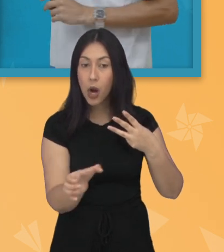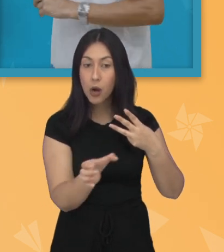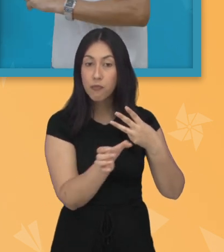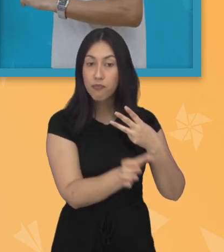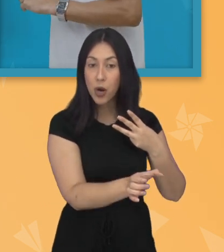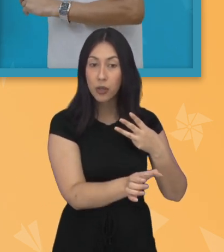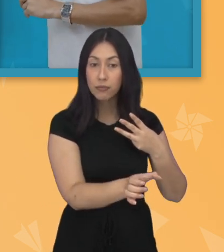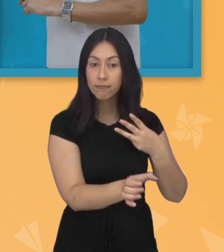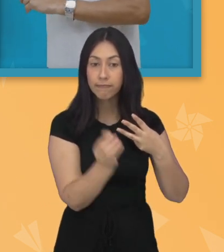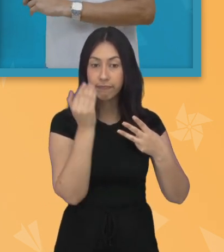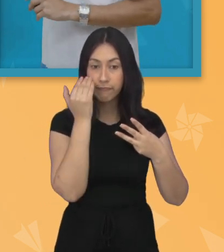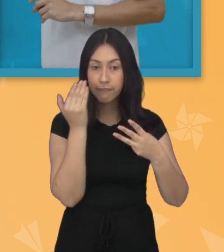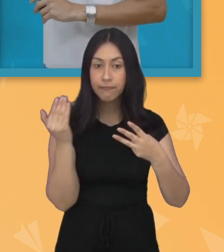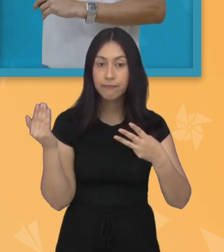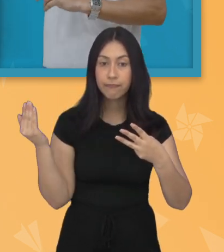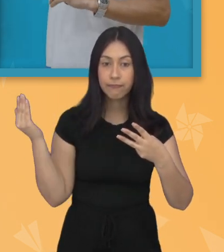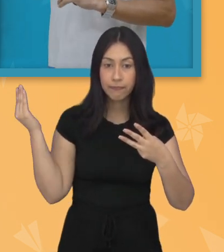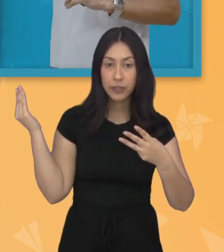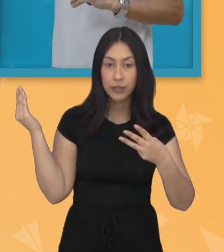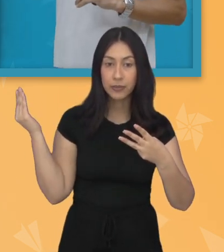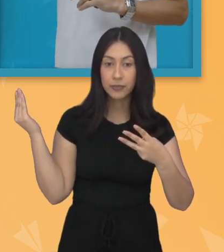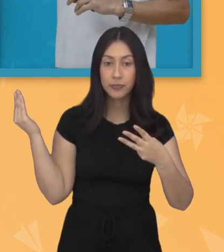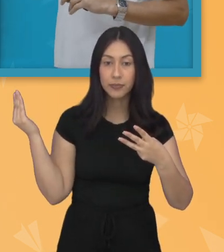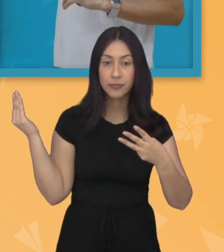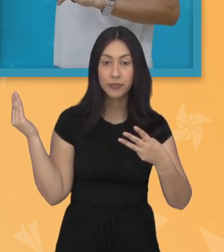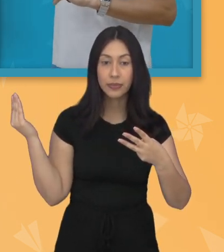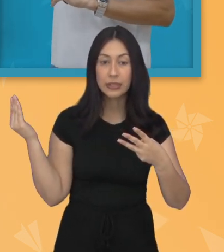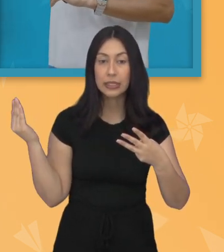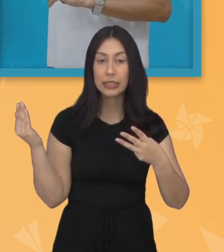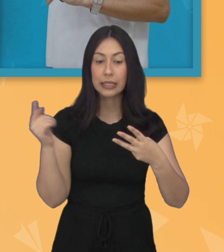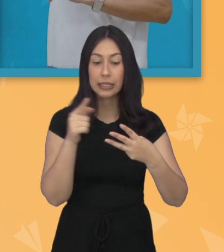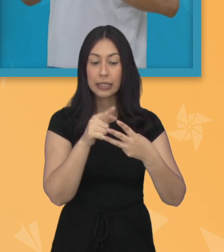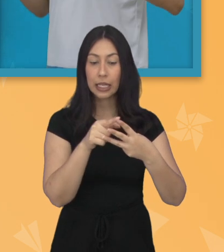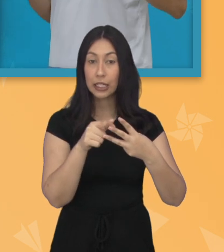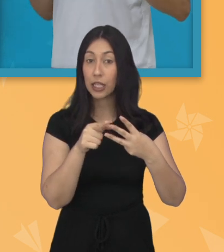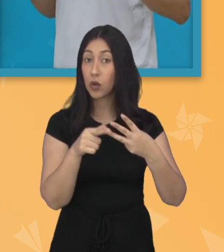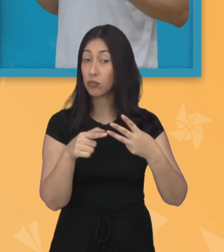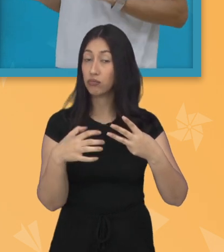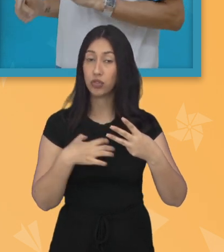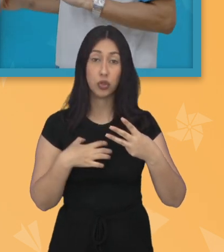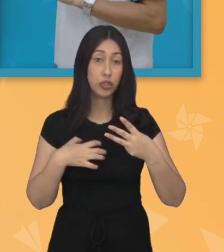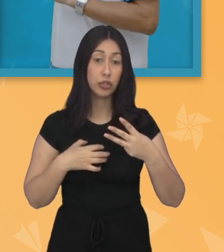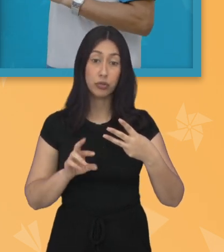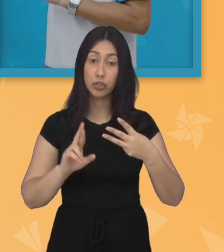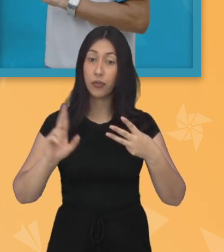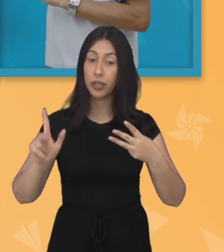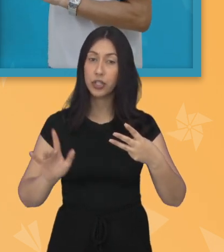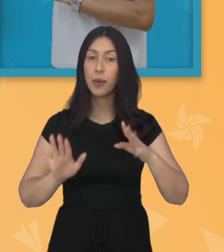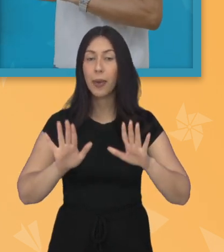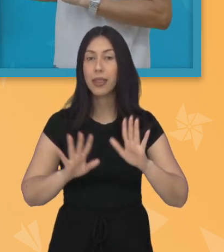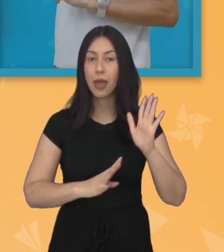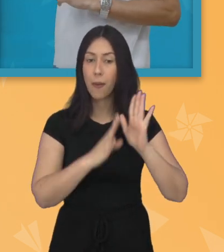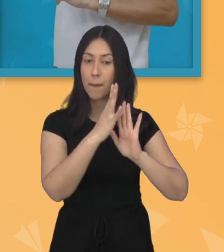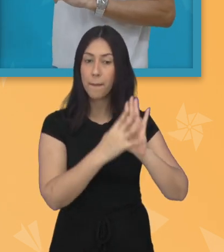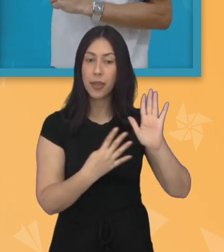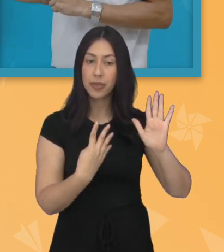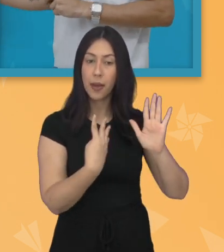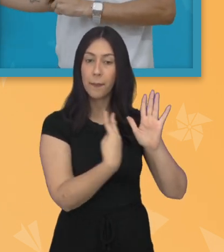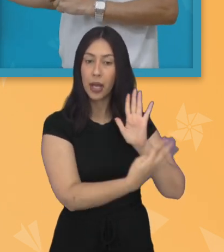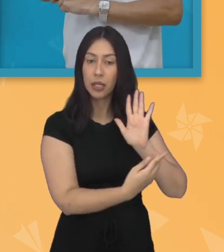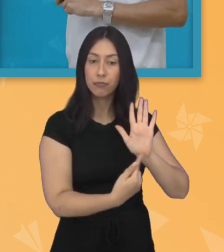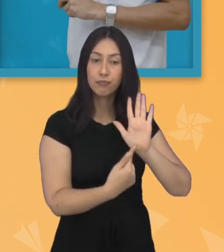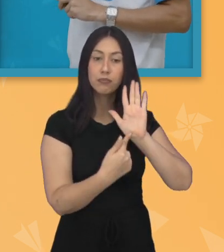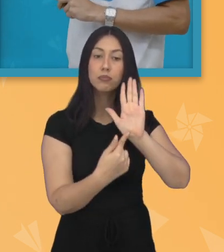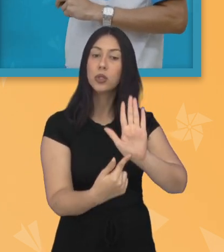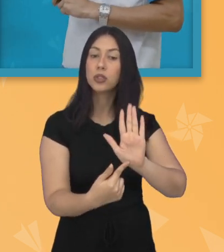enxofre, procedentes de fontes distintas, obtendo-se os seguintes resultados. Aí aqui tem uma tabela, tem as